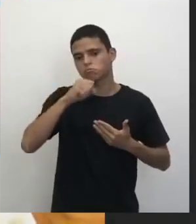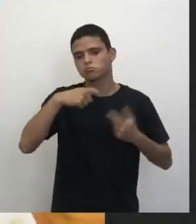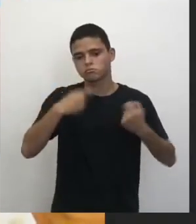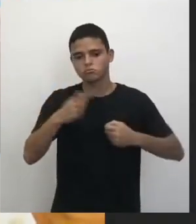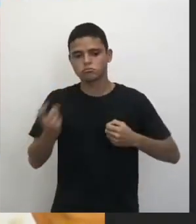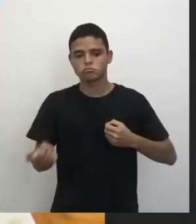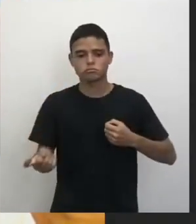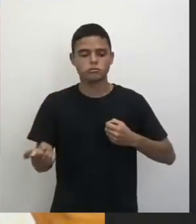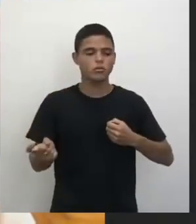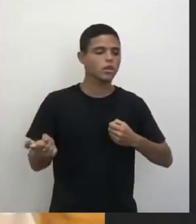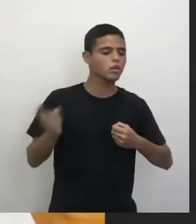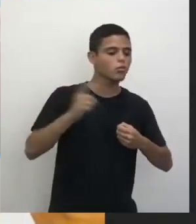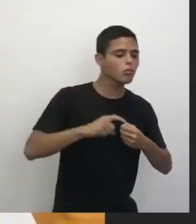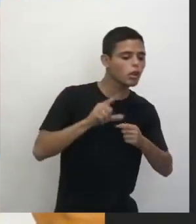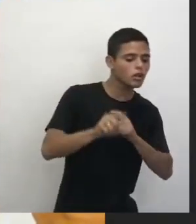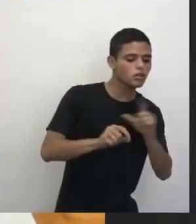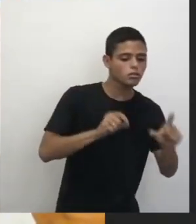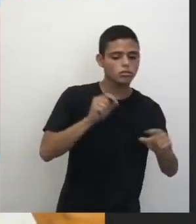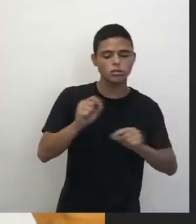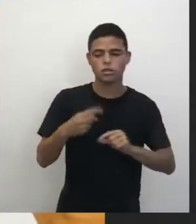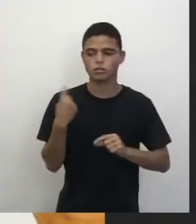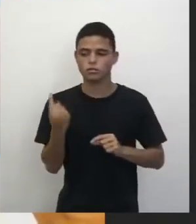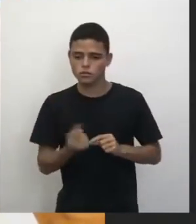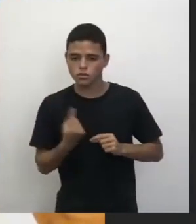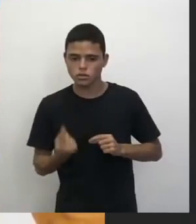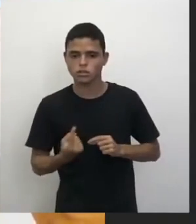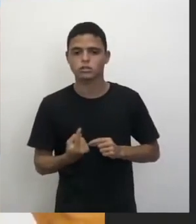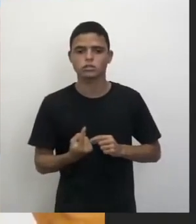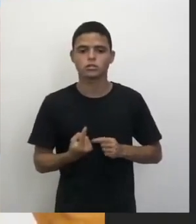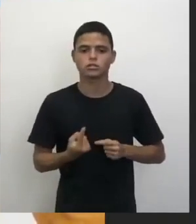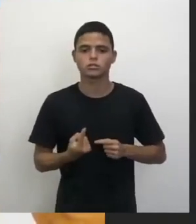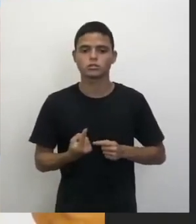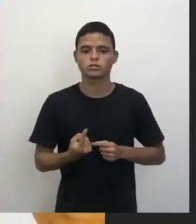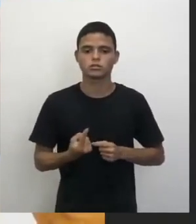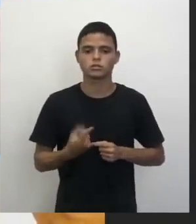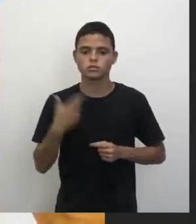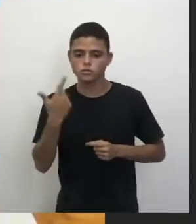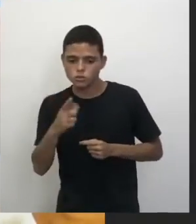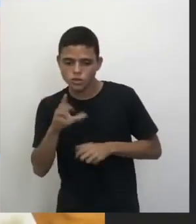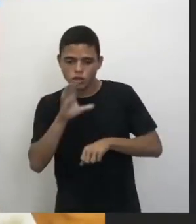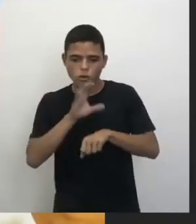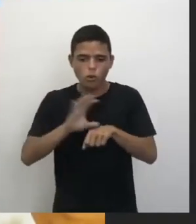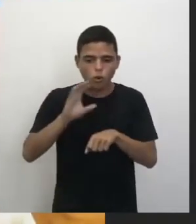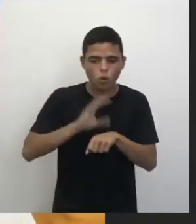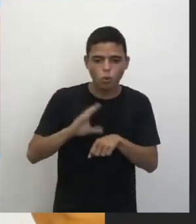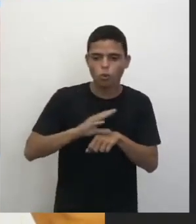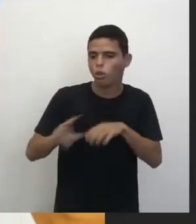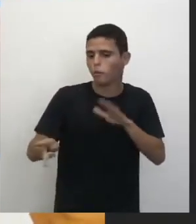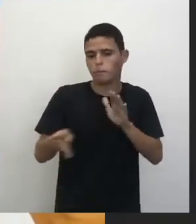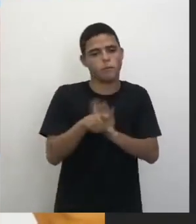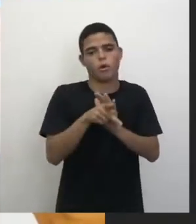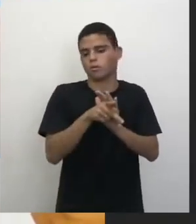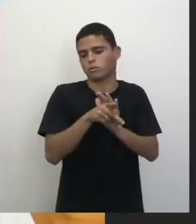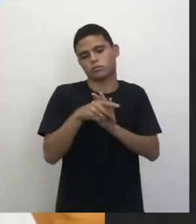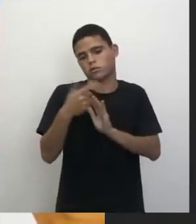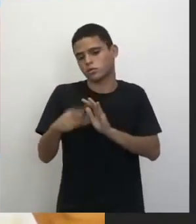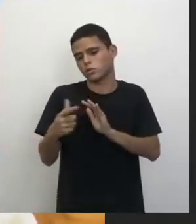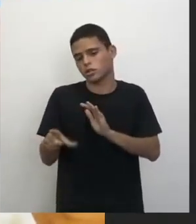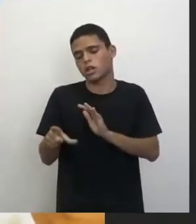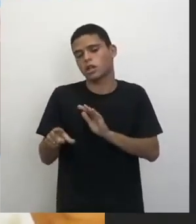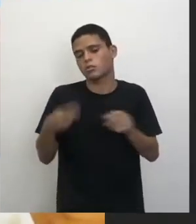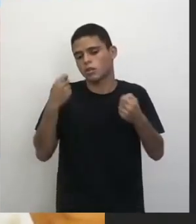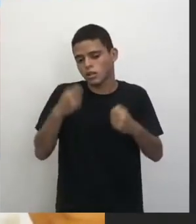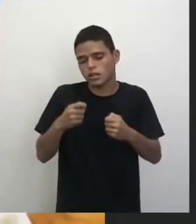caminhos sozinho, né? Não existe assim, um curso de roteiro, de quadrinhos, nada, né? Então, foi muito por insistência, por tentativa e erro,